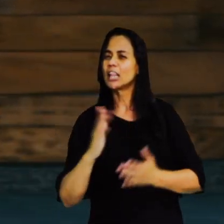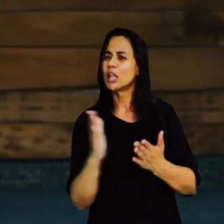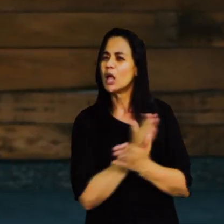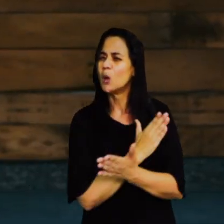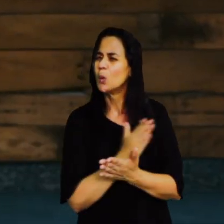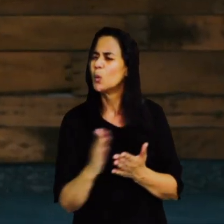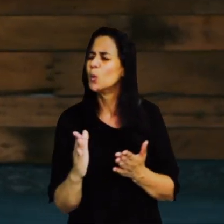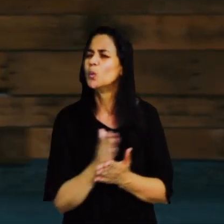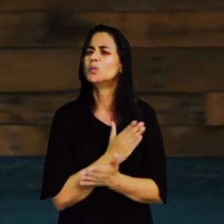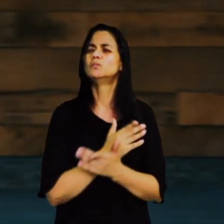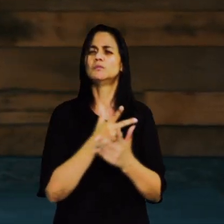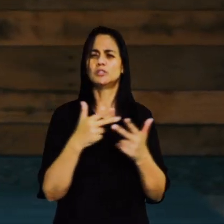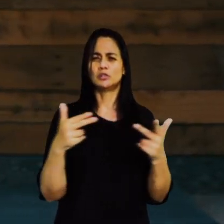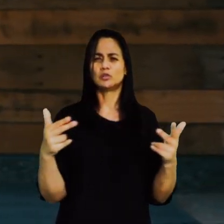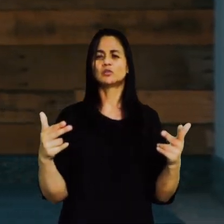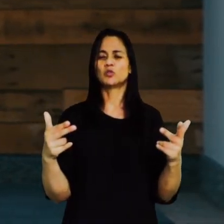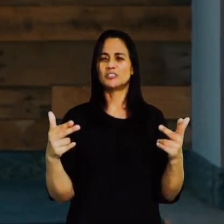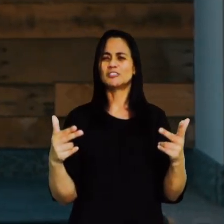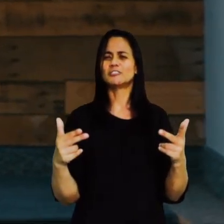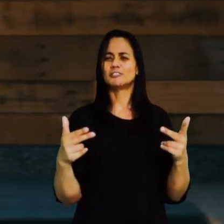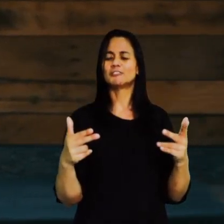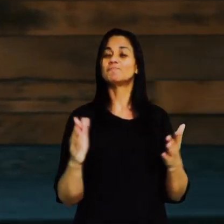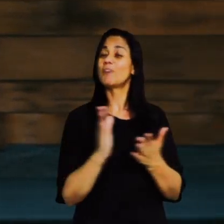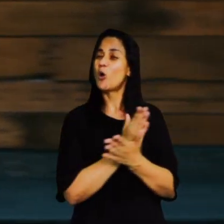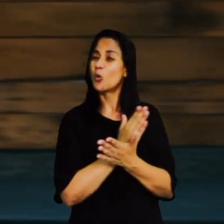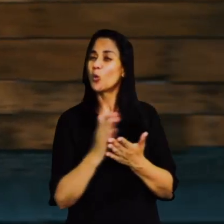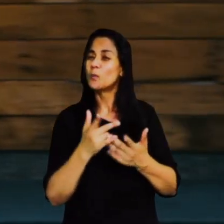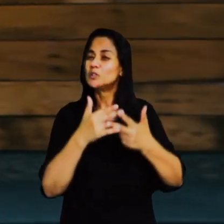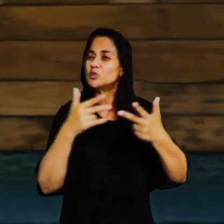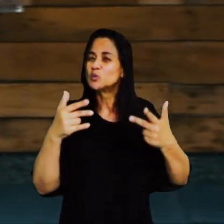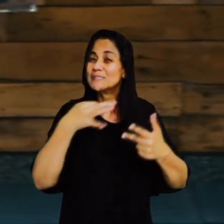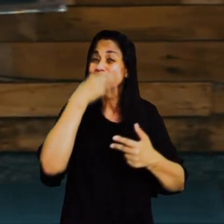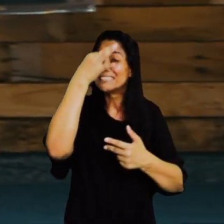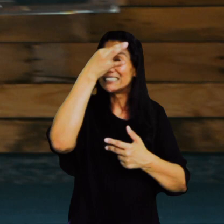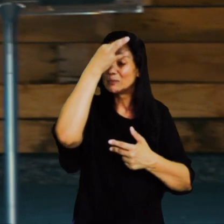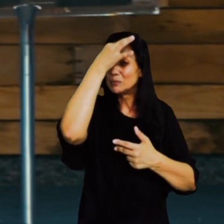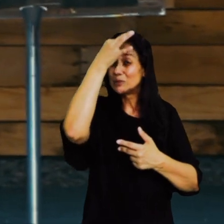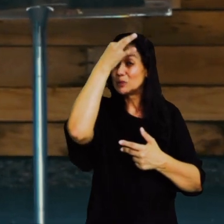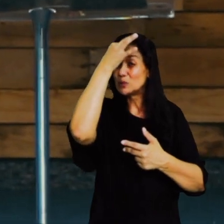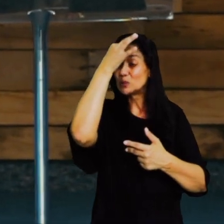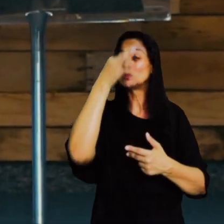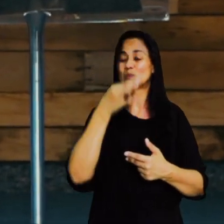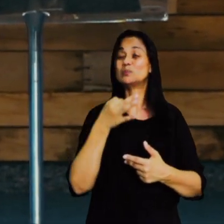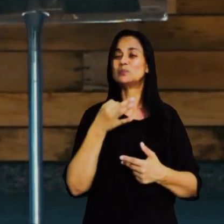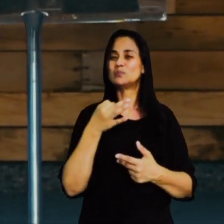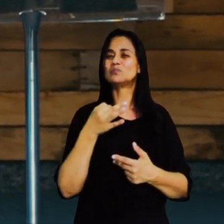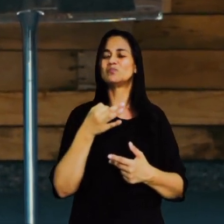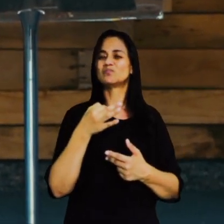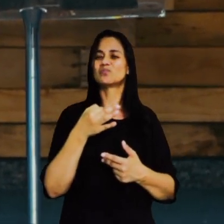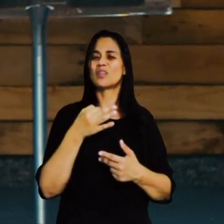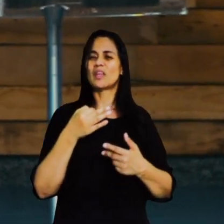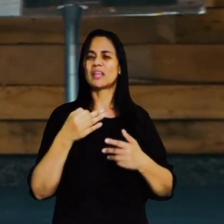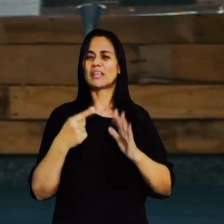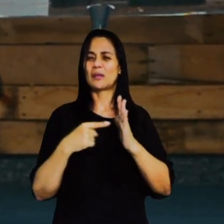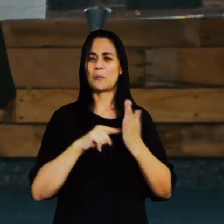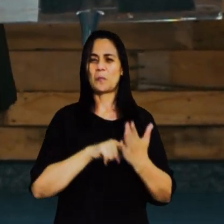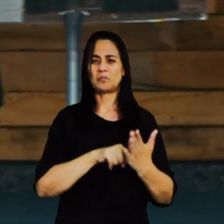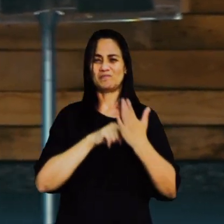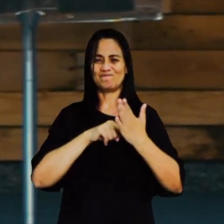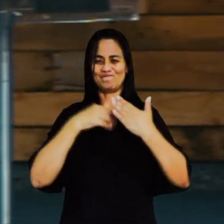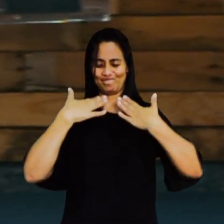se manifestam, algumas coisas espirituais que se manifestam no físico para abalar a tua fé.